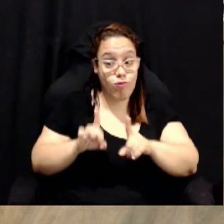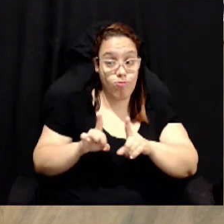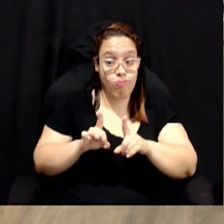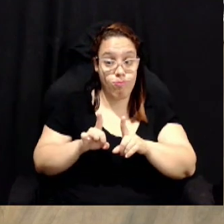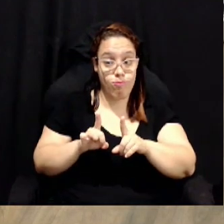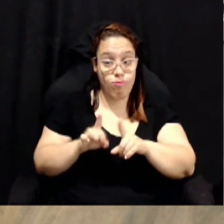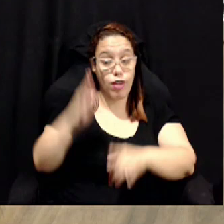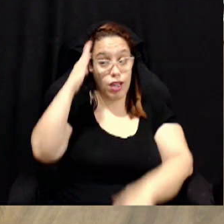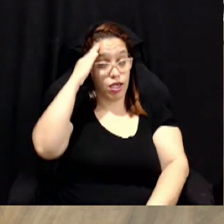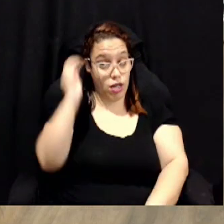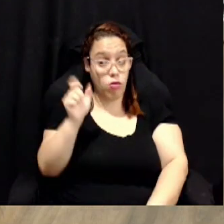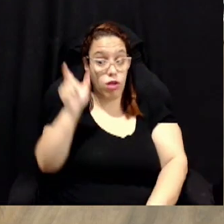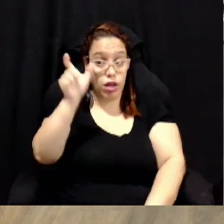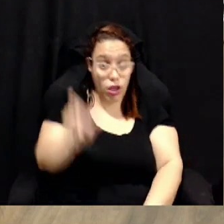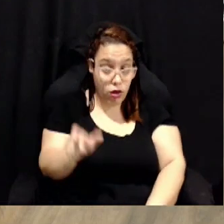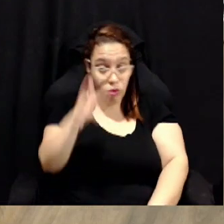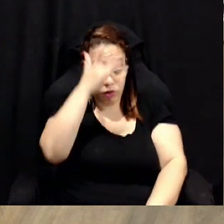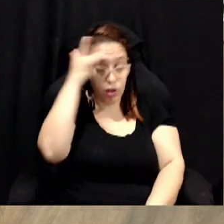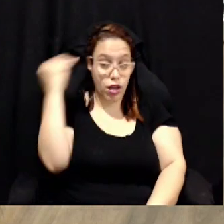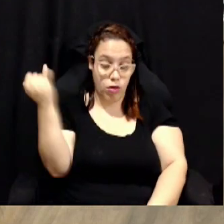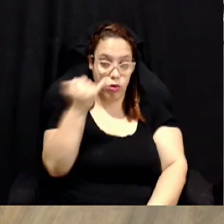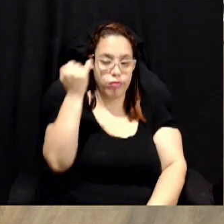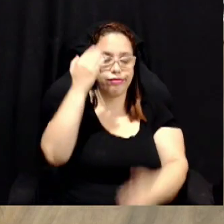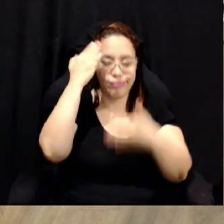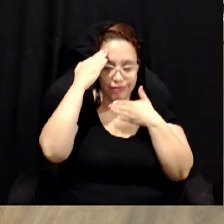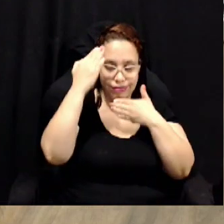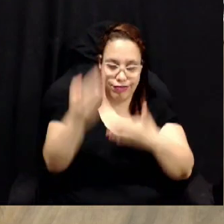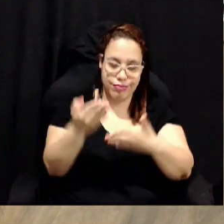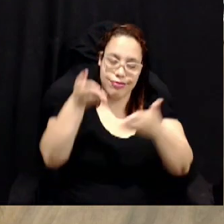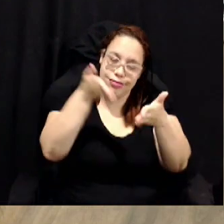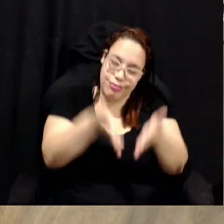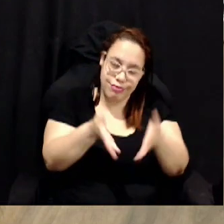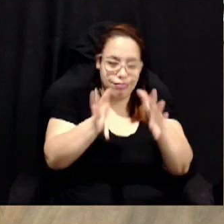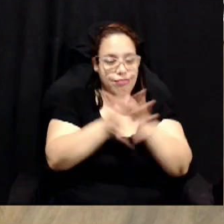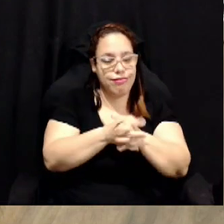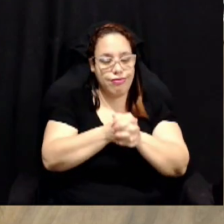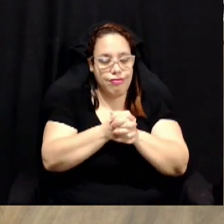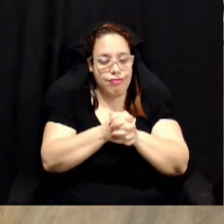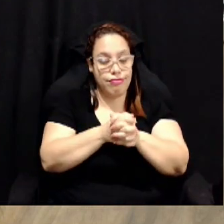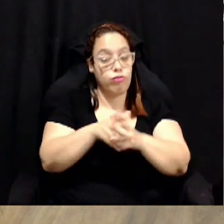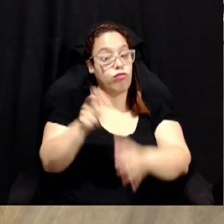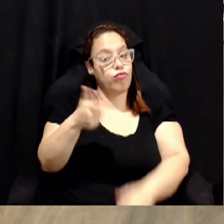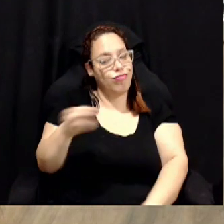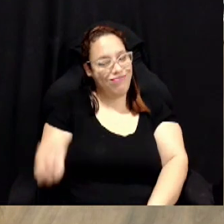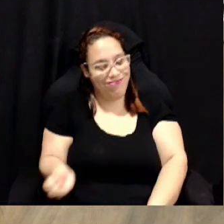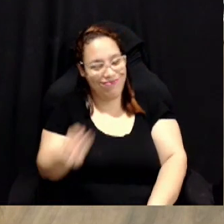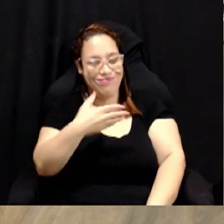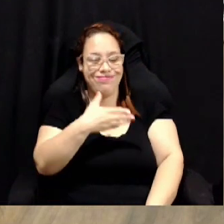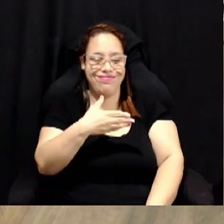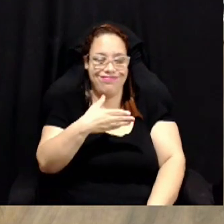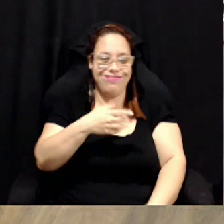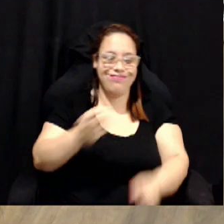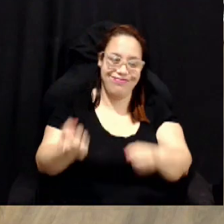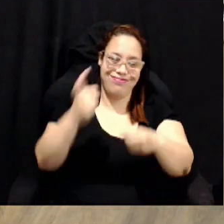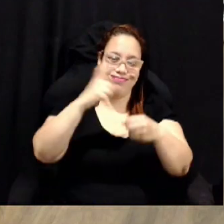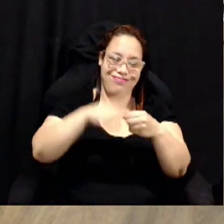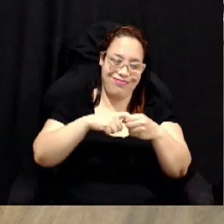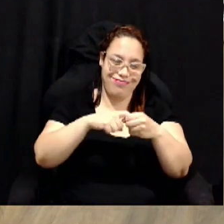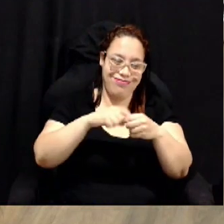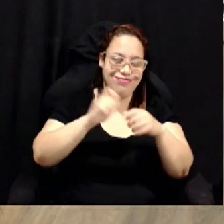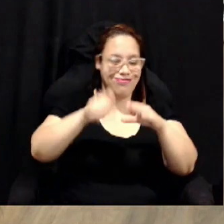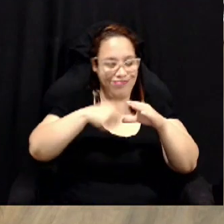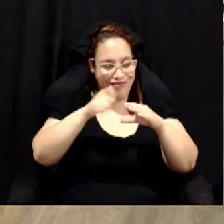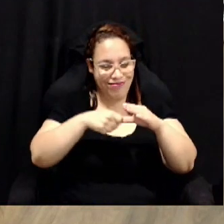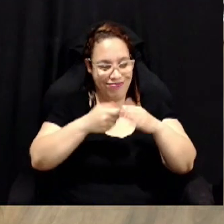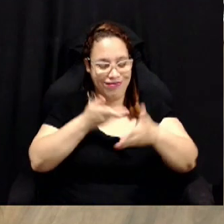essa pessoa é fundamental. Então, muito obrigado pela sua participação. Já faço um novo convite para você retornar até os nossos estúdios e fica aberto